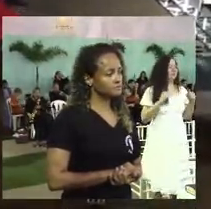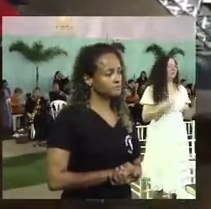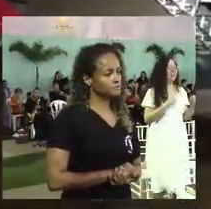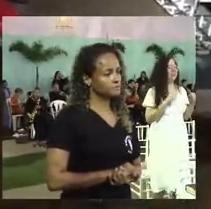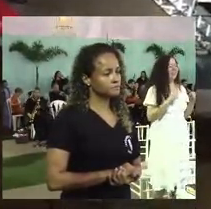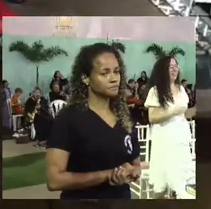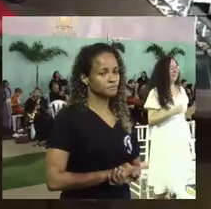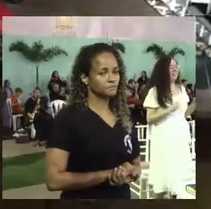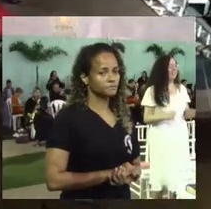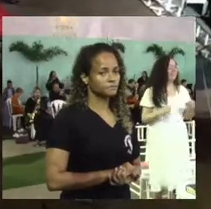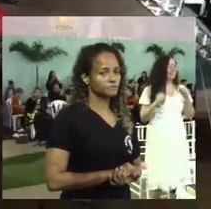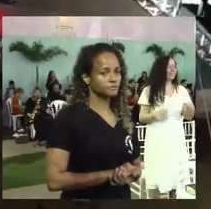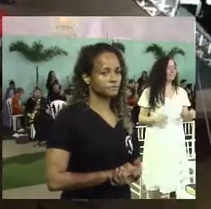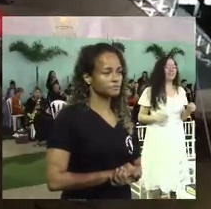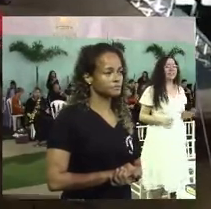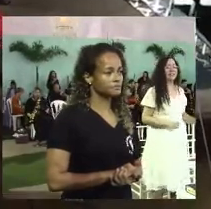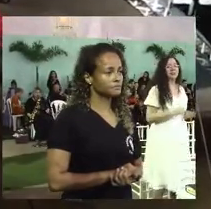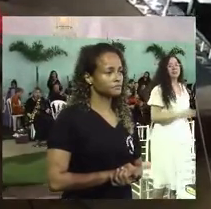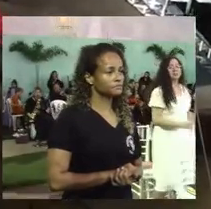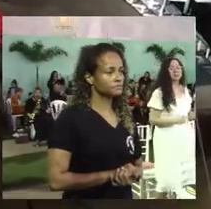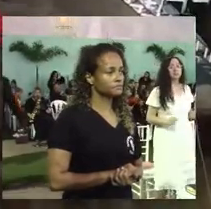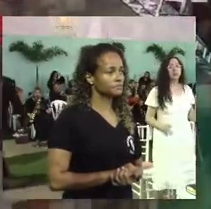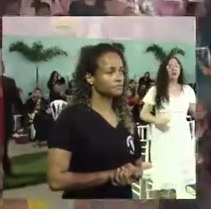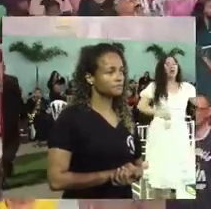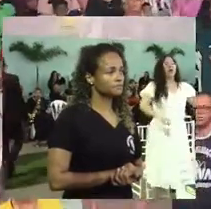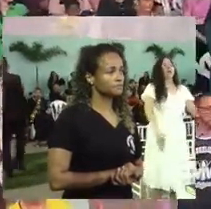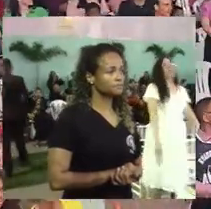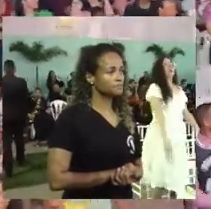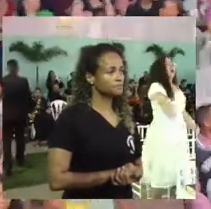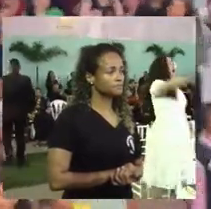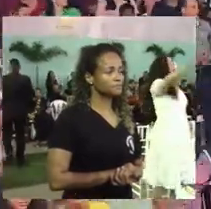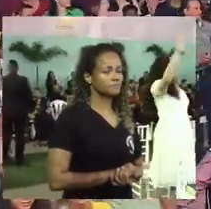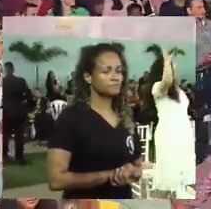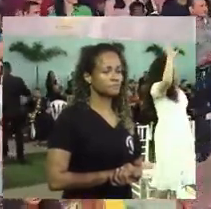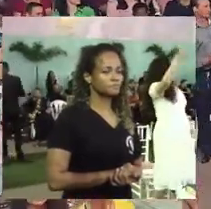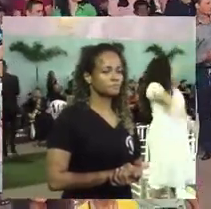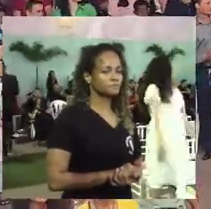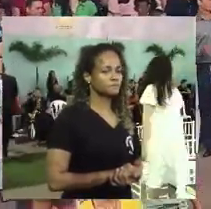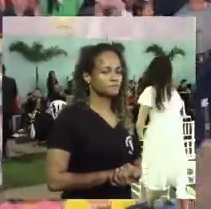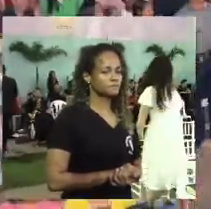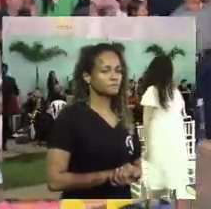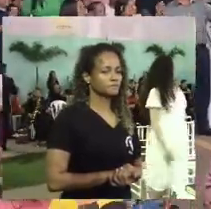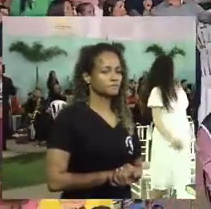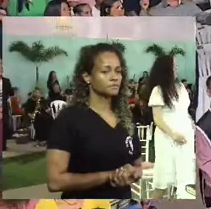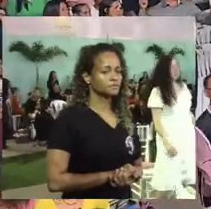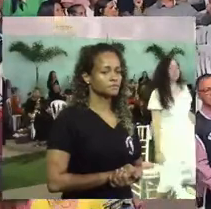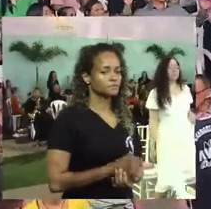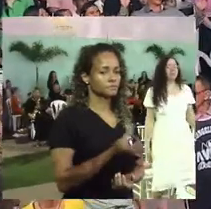isso já contei com ele Glória tá lá pastores olha lá